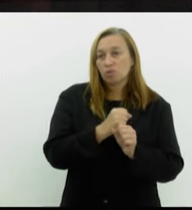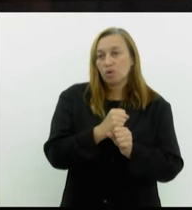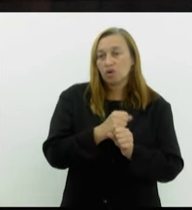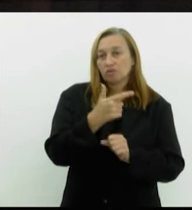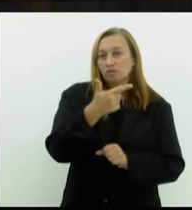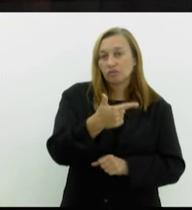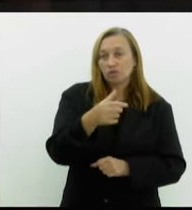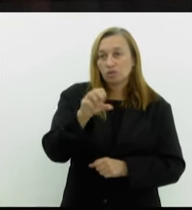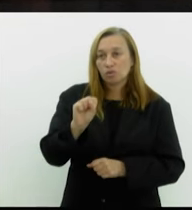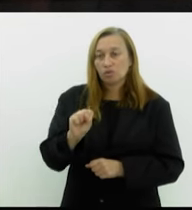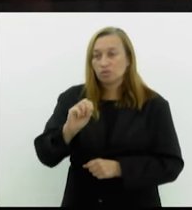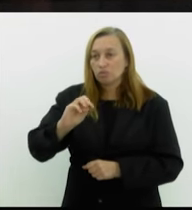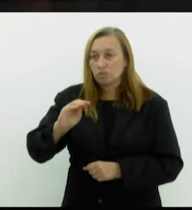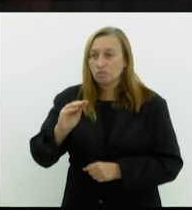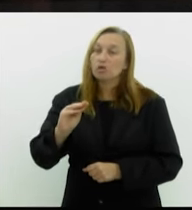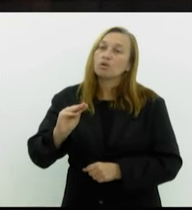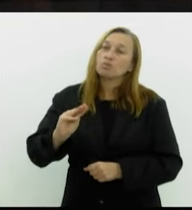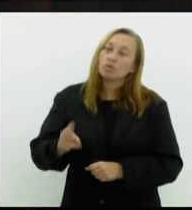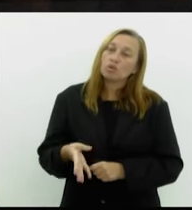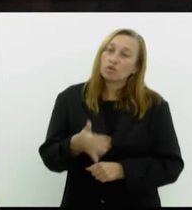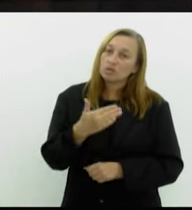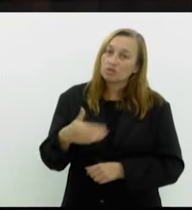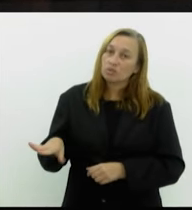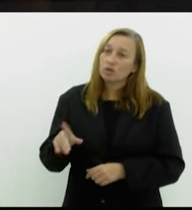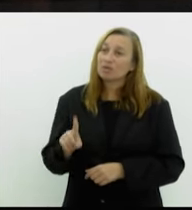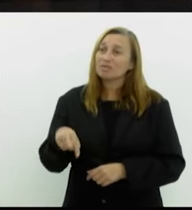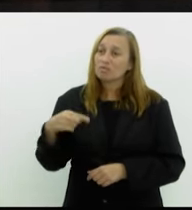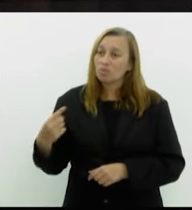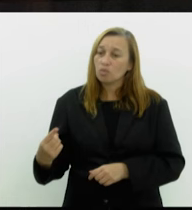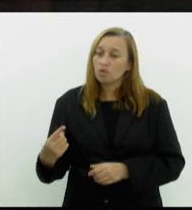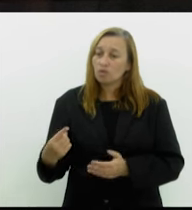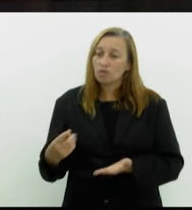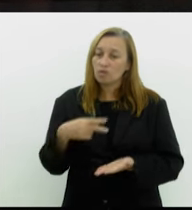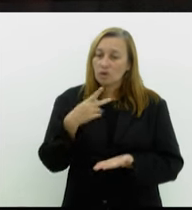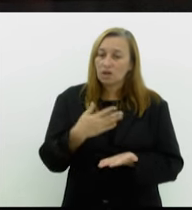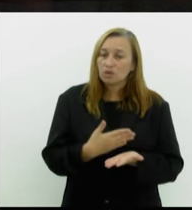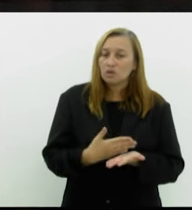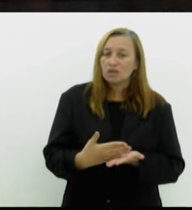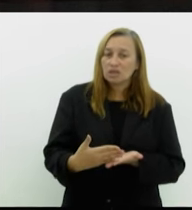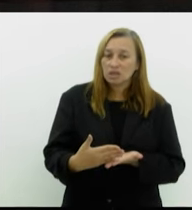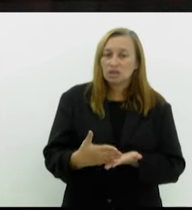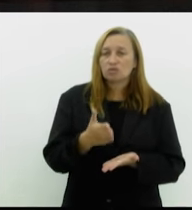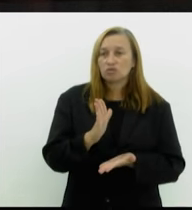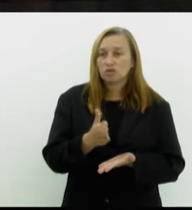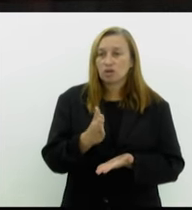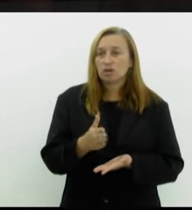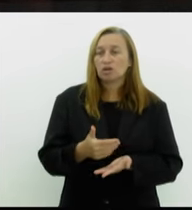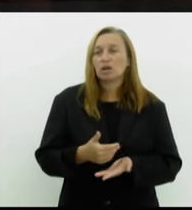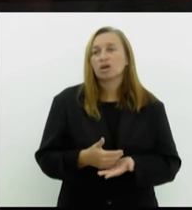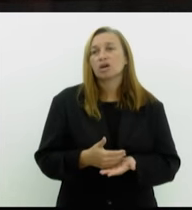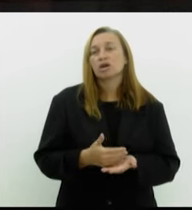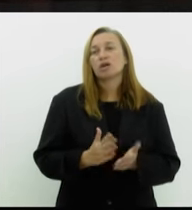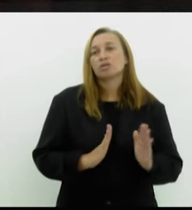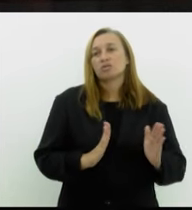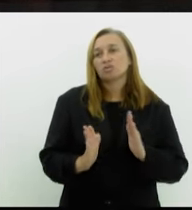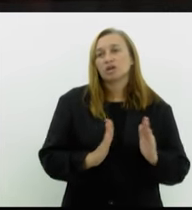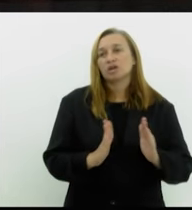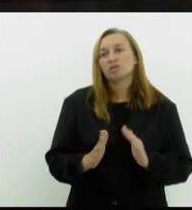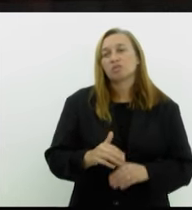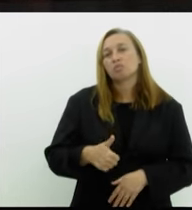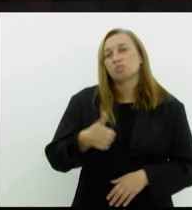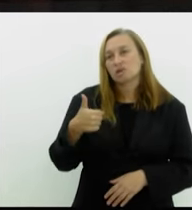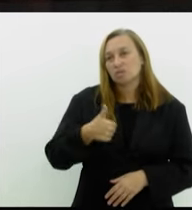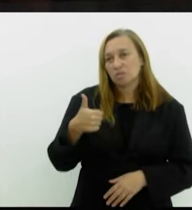De outro lado, falei aqui no expediente inicial, que o primeiro trimestre de